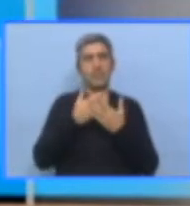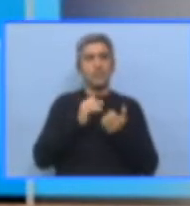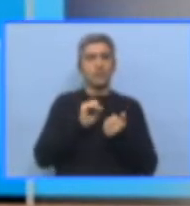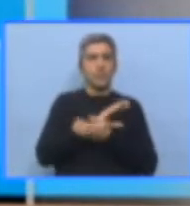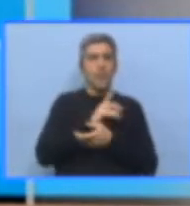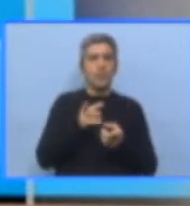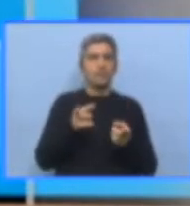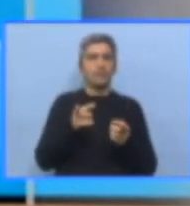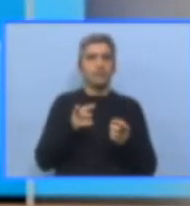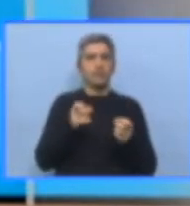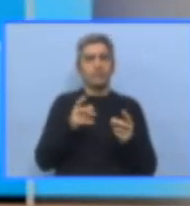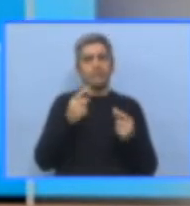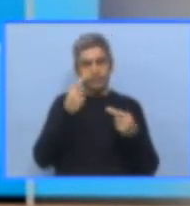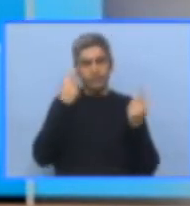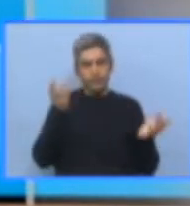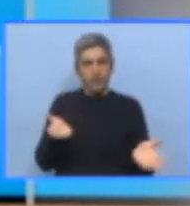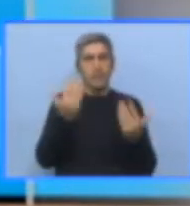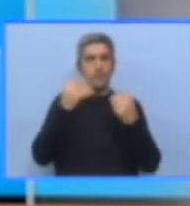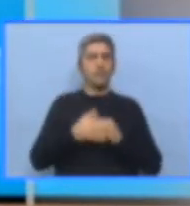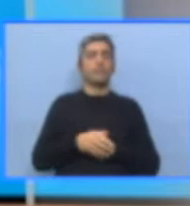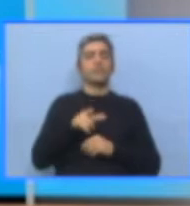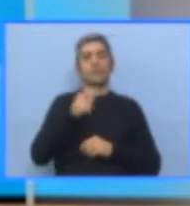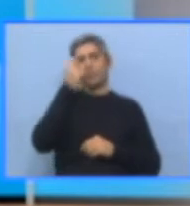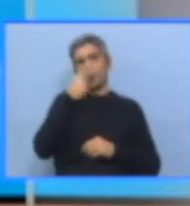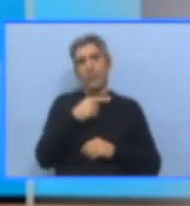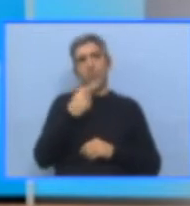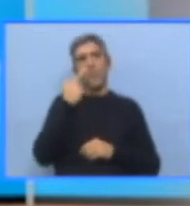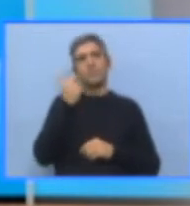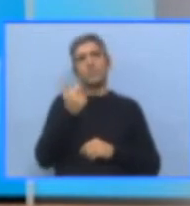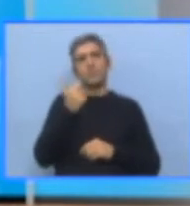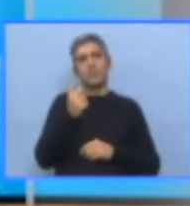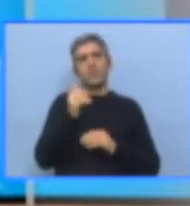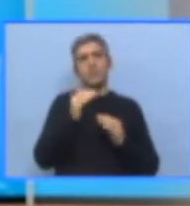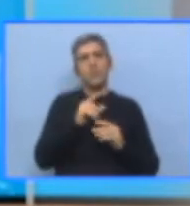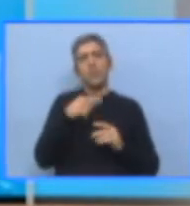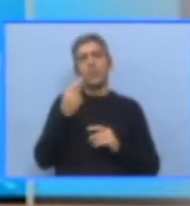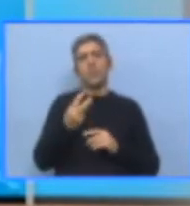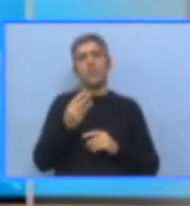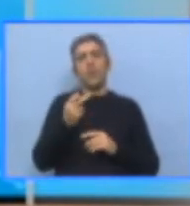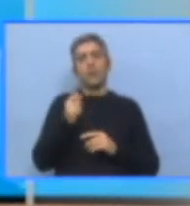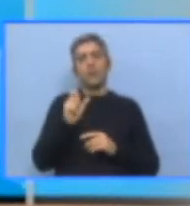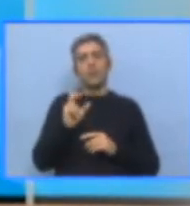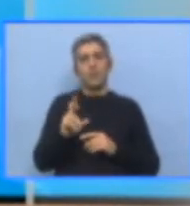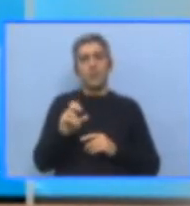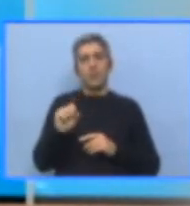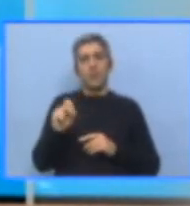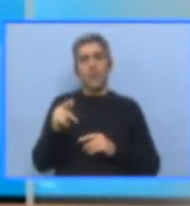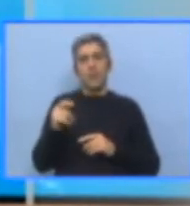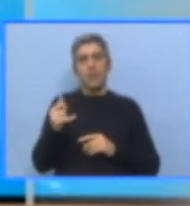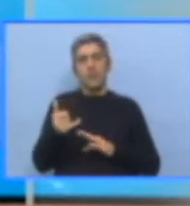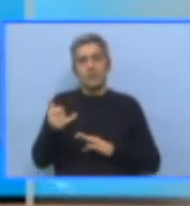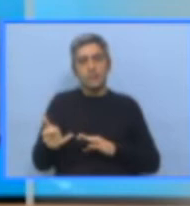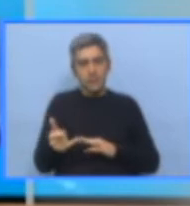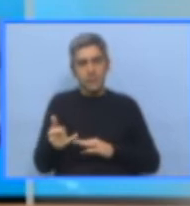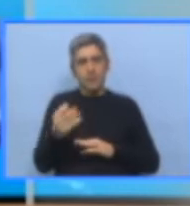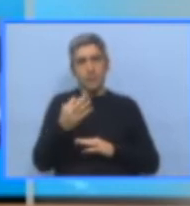jornais publicarem. Esta história é um bocadinho menos conhecida do que a do Watergate, Sim. porque o Watergate foi logo a seguir e